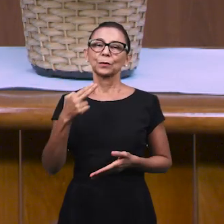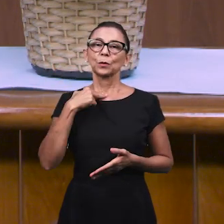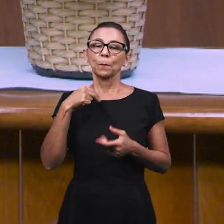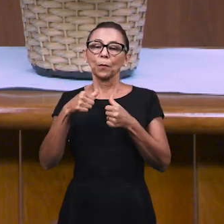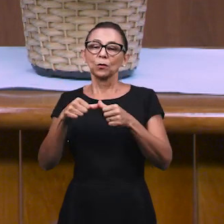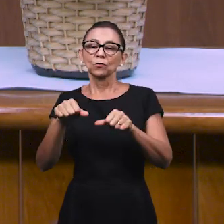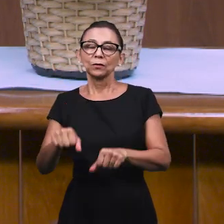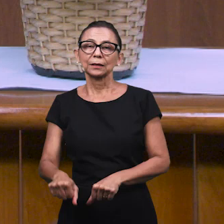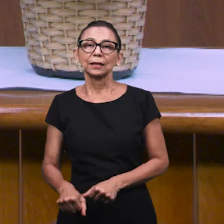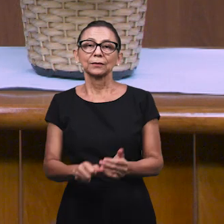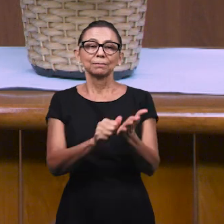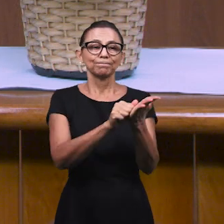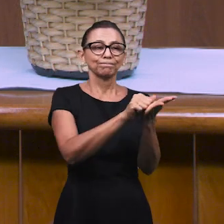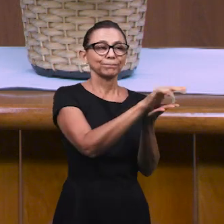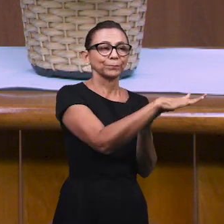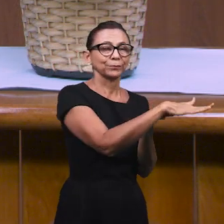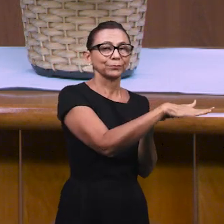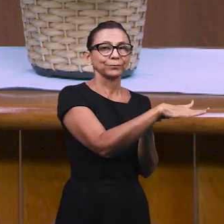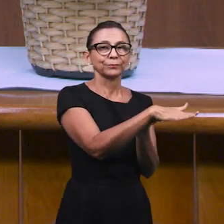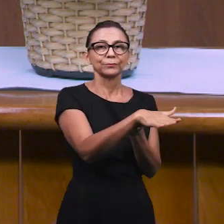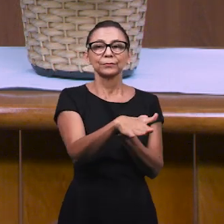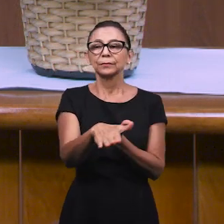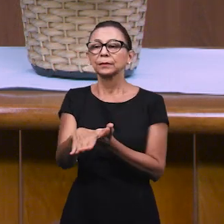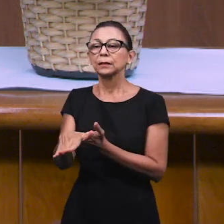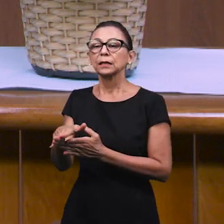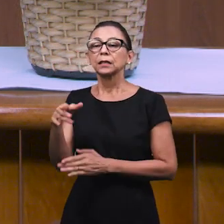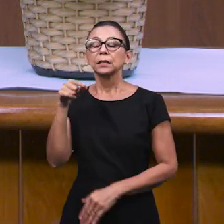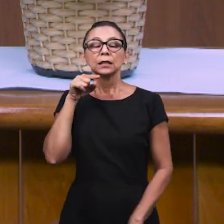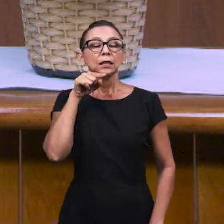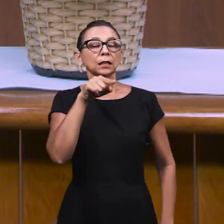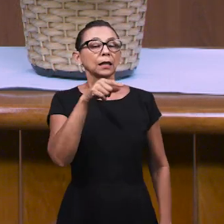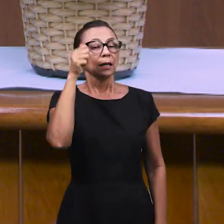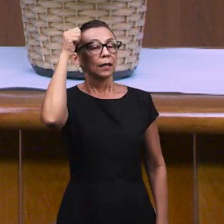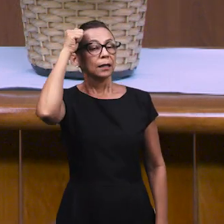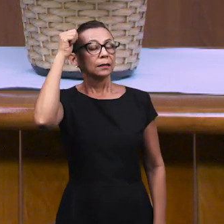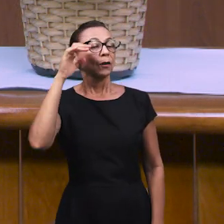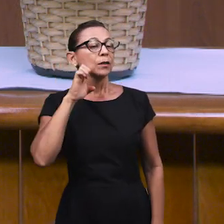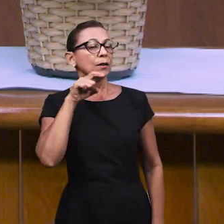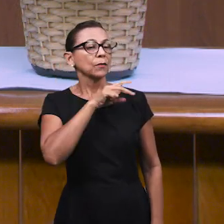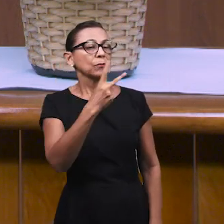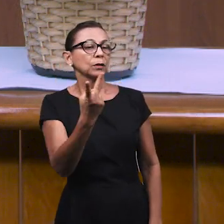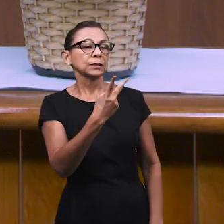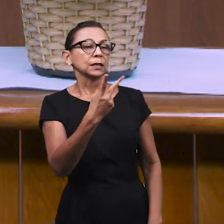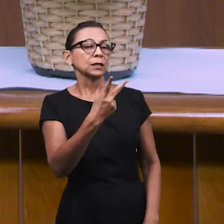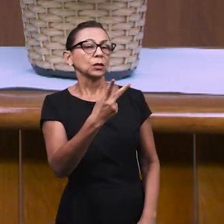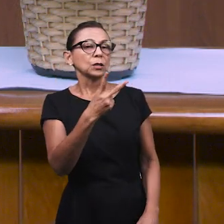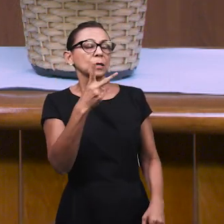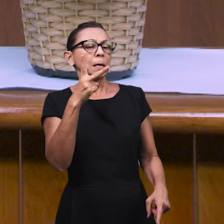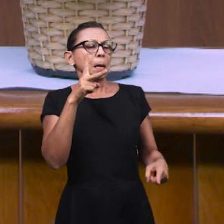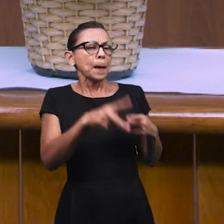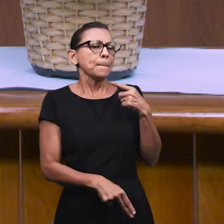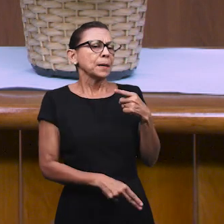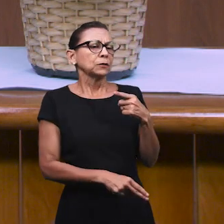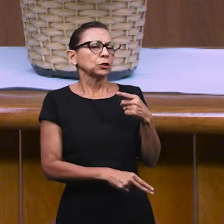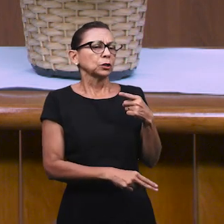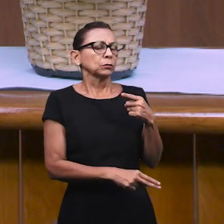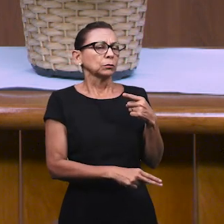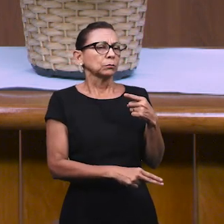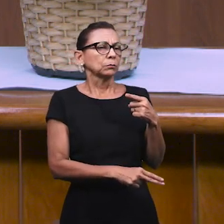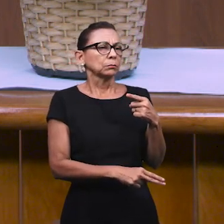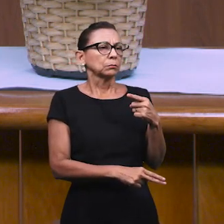foi lançado fora. E outra coisa, você está proibido, impedido. Nem proibido, ele foi impedido de entrar.